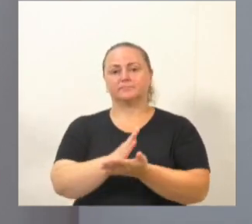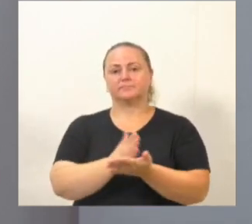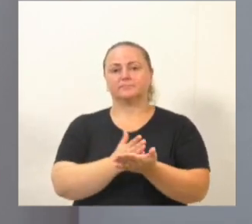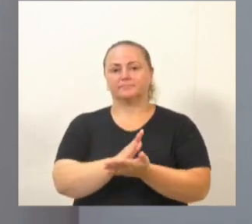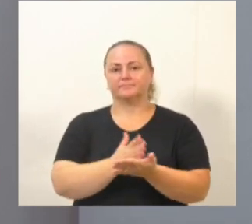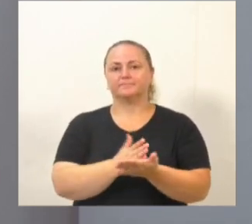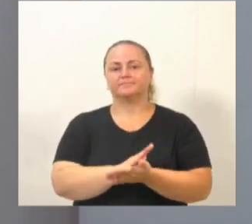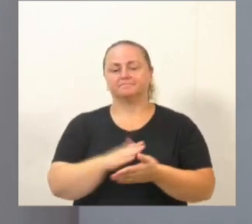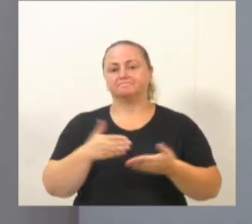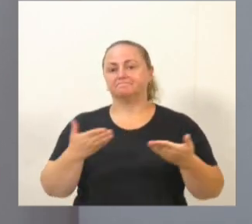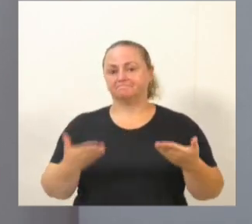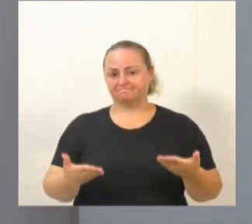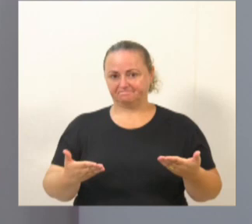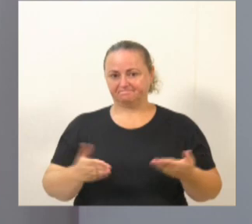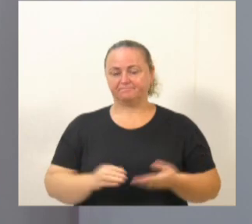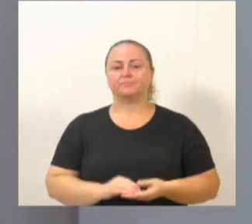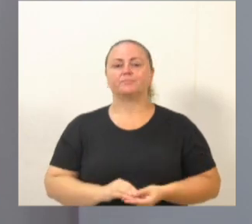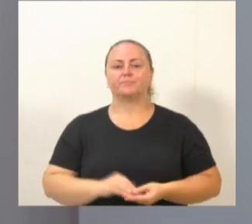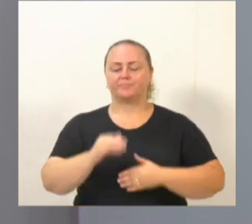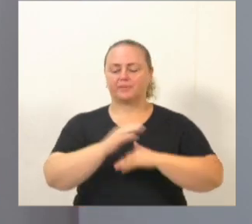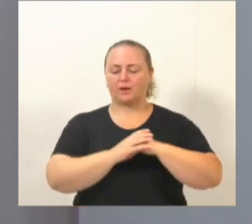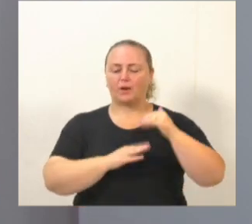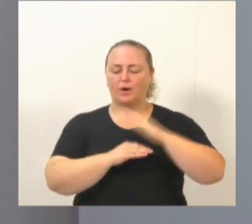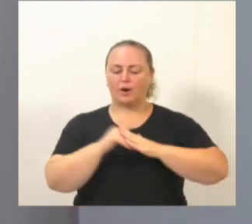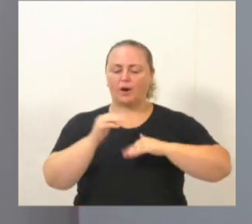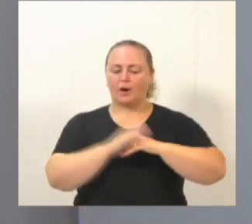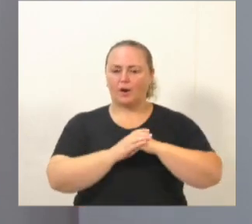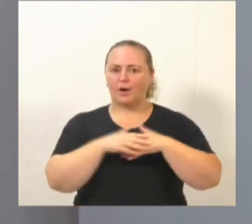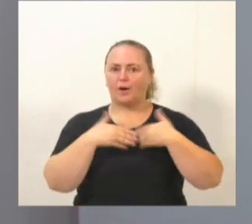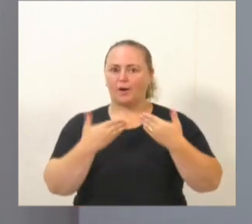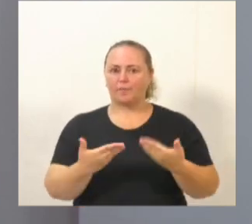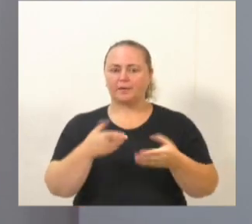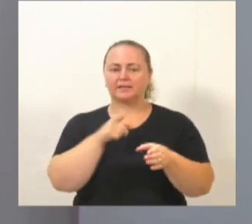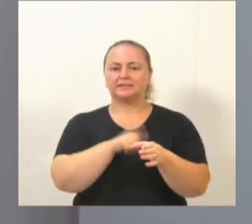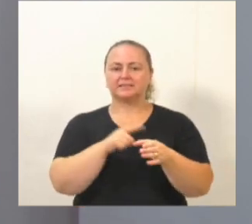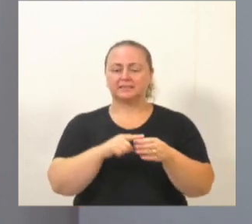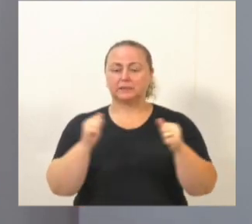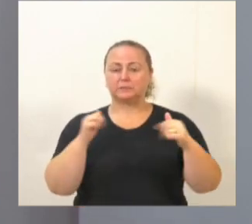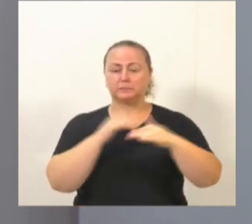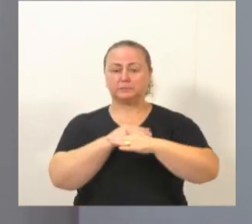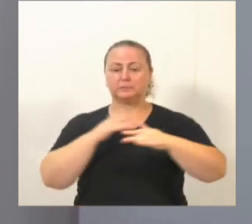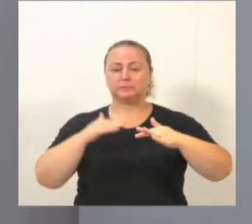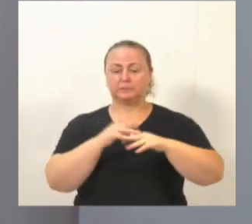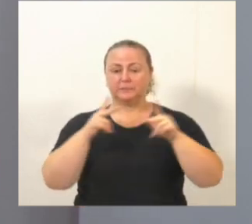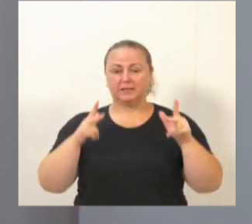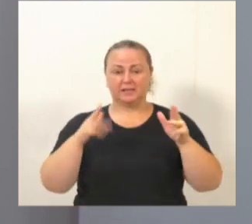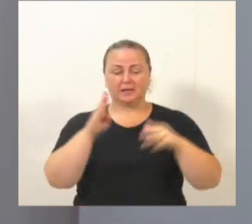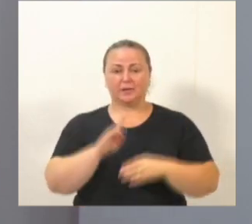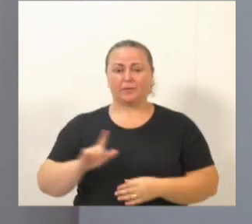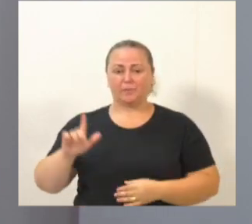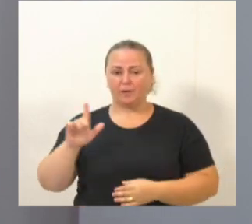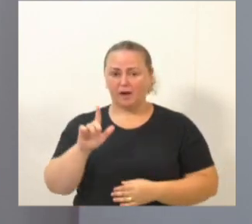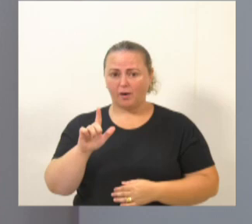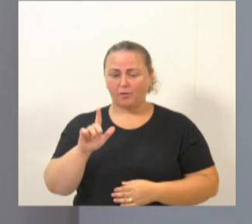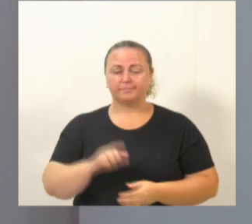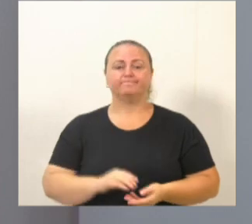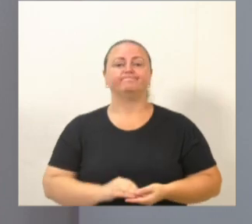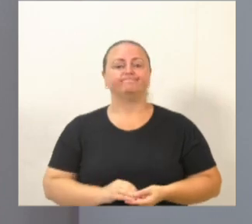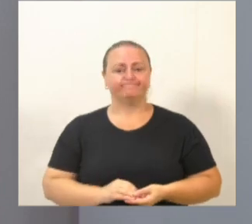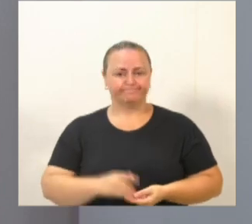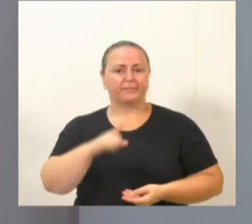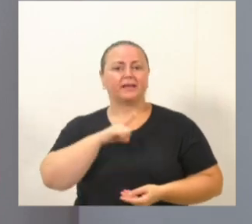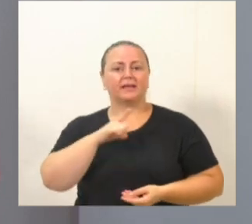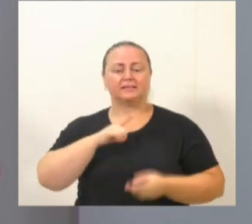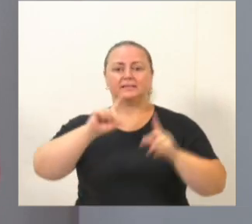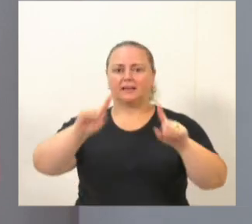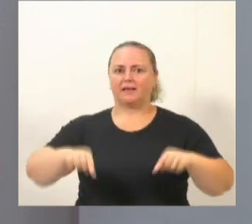Então, fazer obras numa cidade já tão urbanizada quanto é Blumenau, ela tem esse desafio.